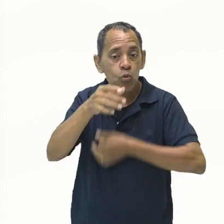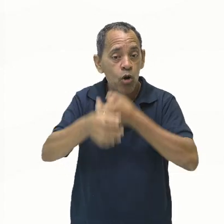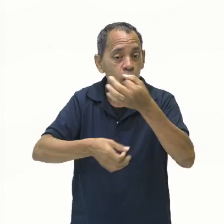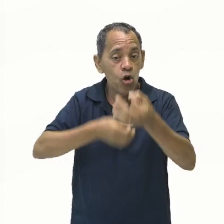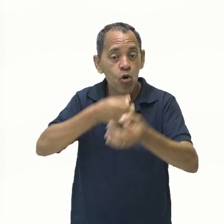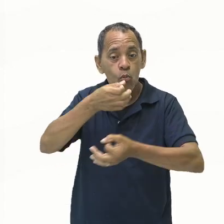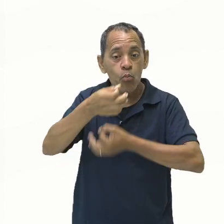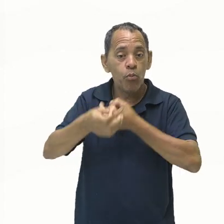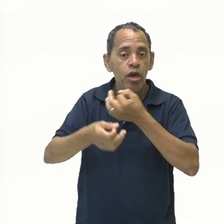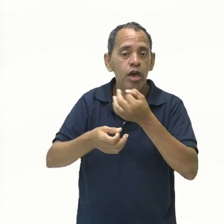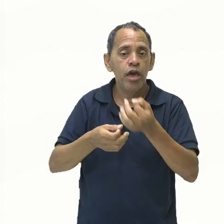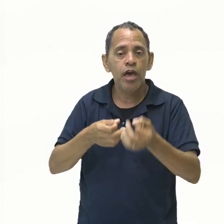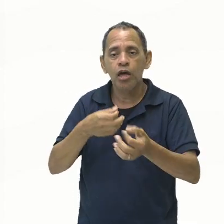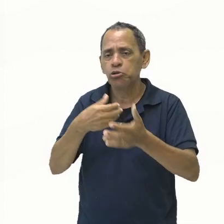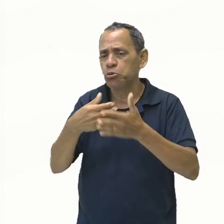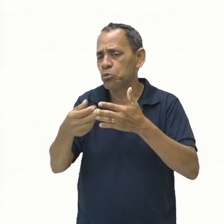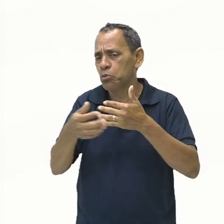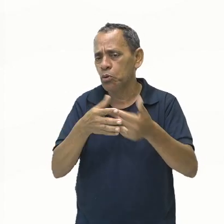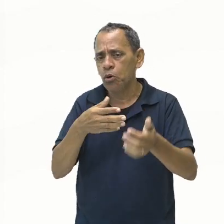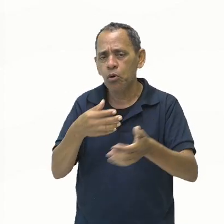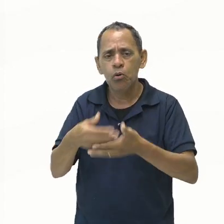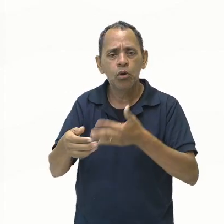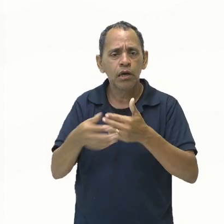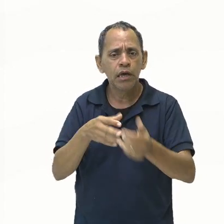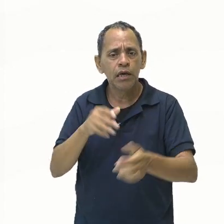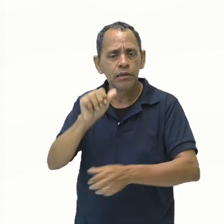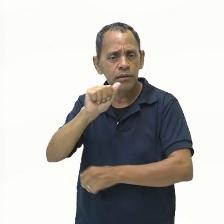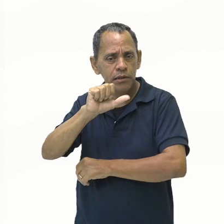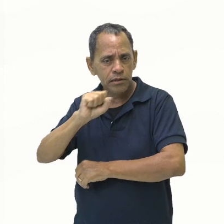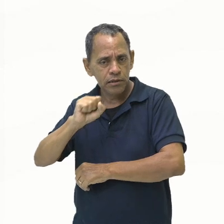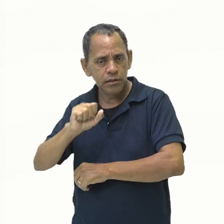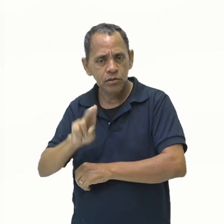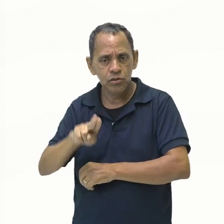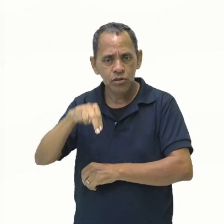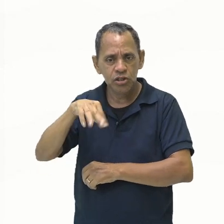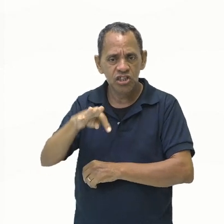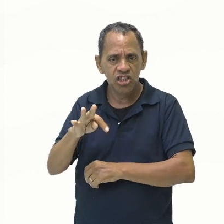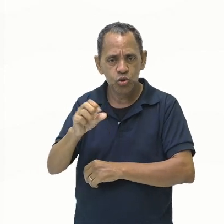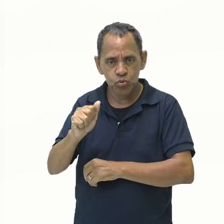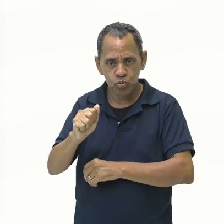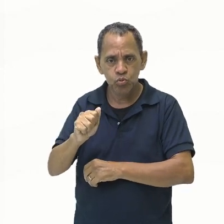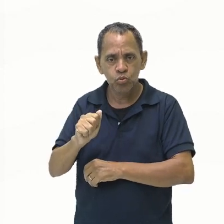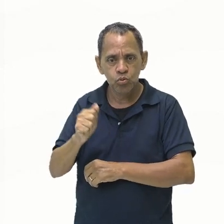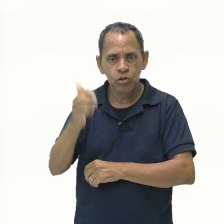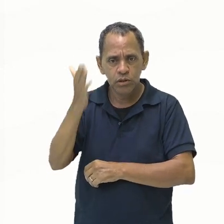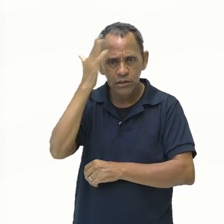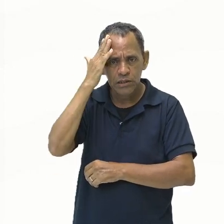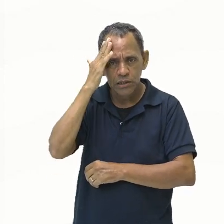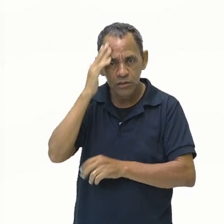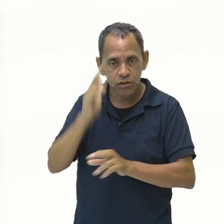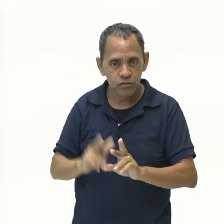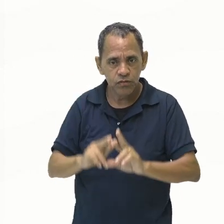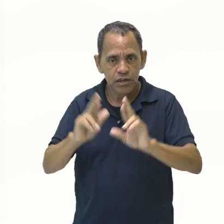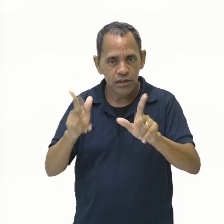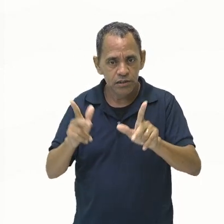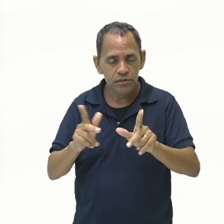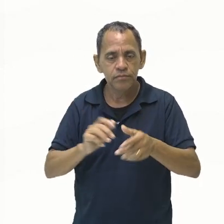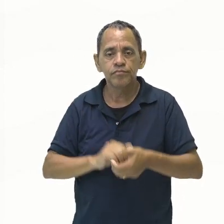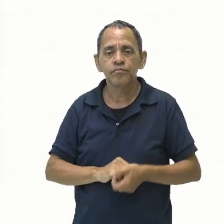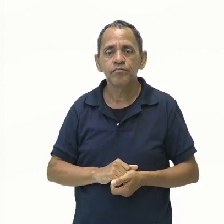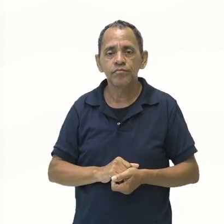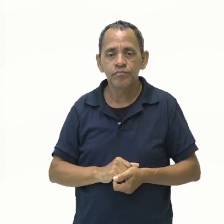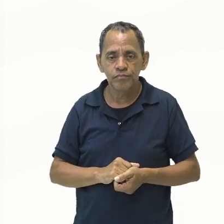assunto, certo? Muito bem. Entendido, então, a diferença título, tema e tese?